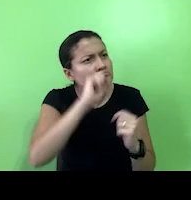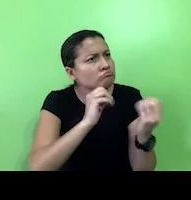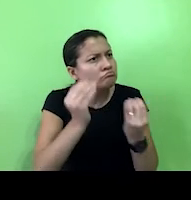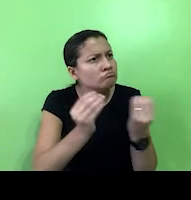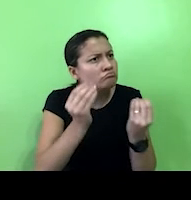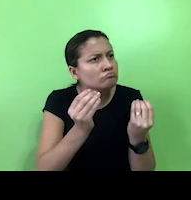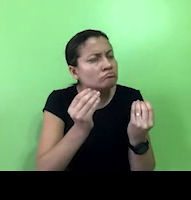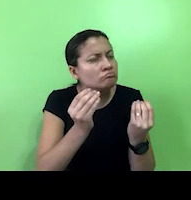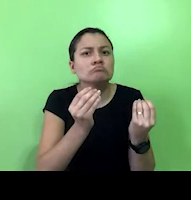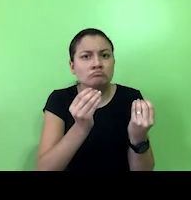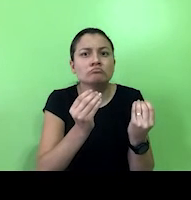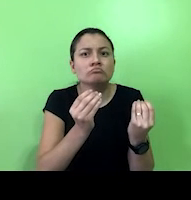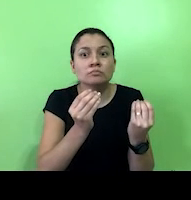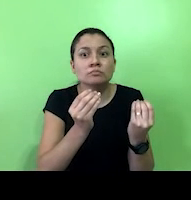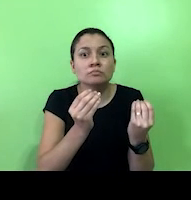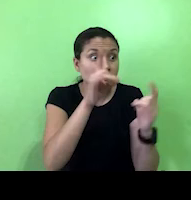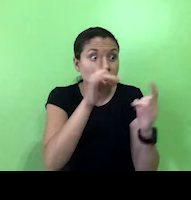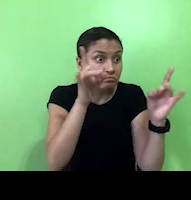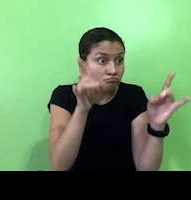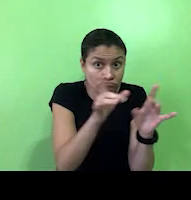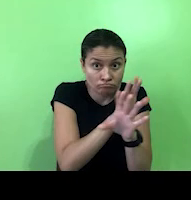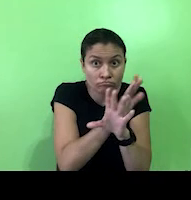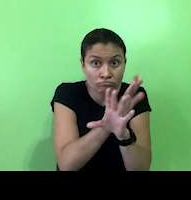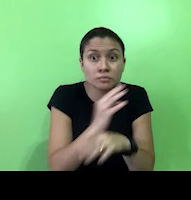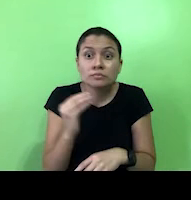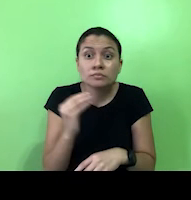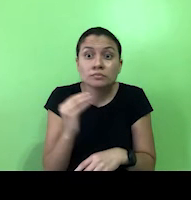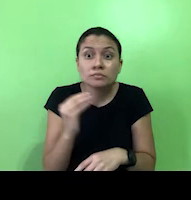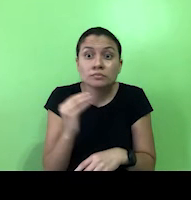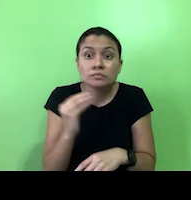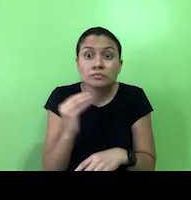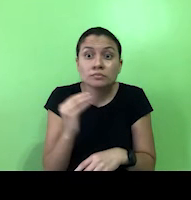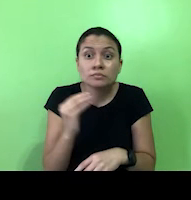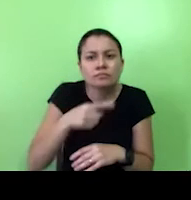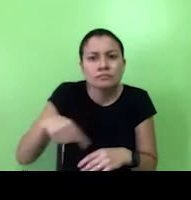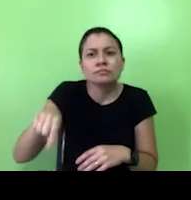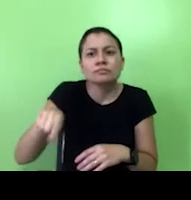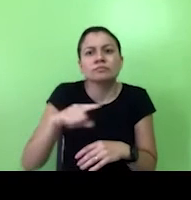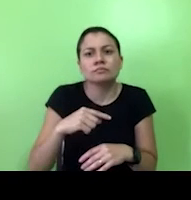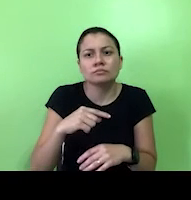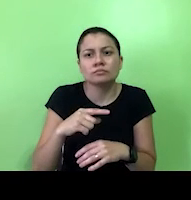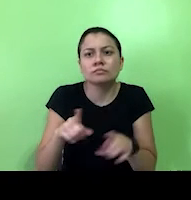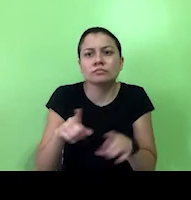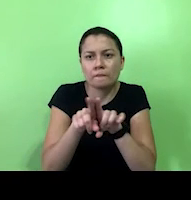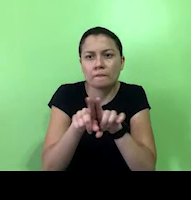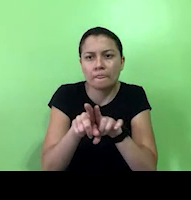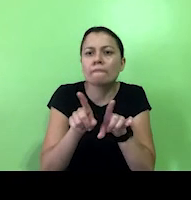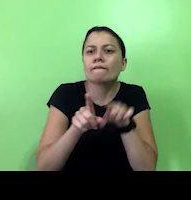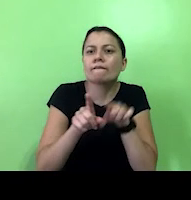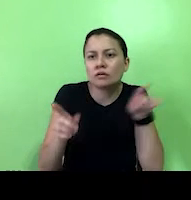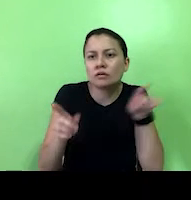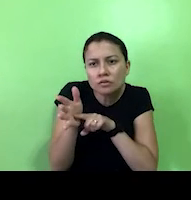entrevistas. Então, a gente terminava as entrevistas, os testes, e a gente ficava, principalmente os